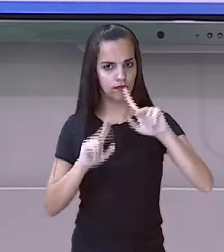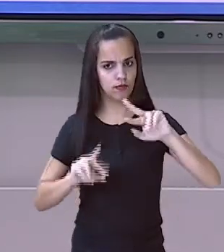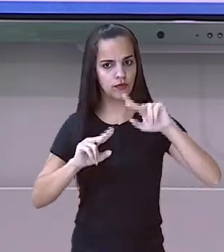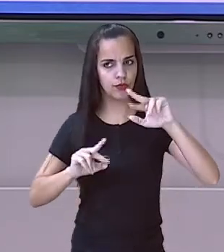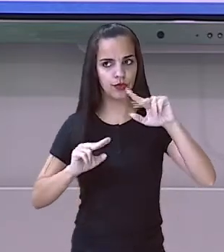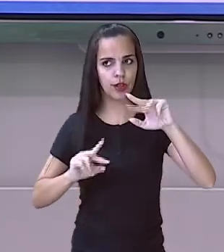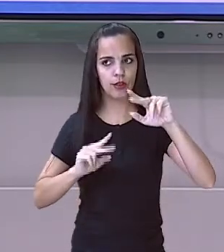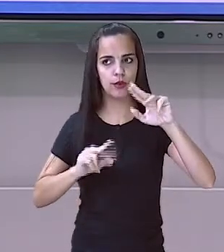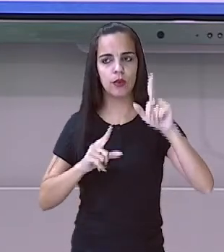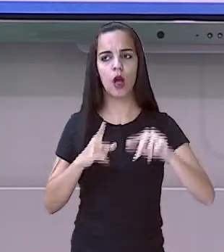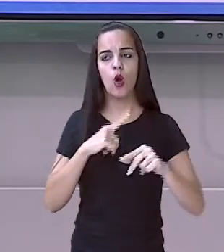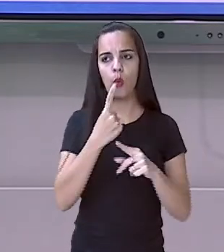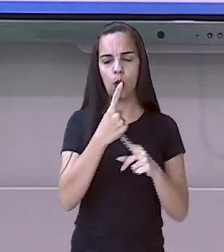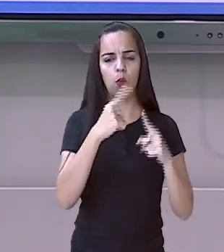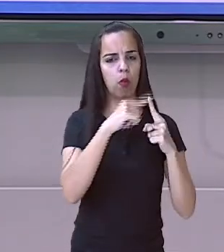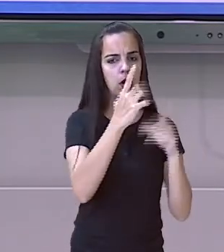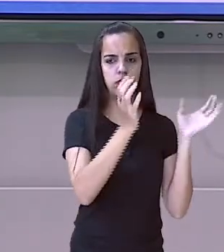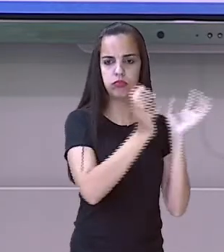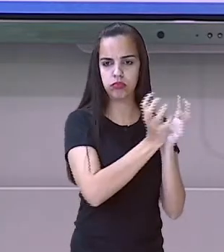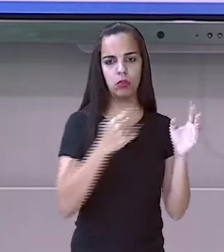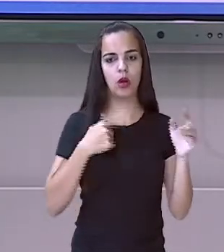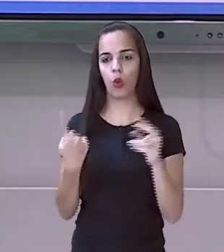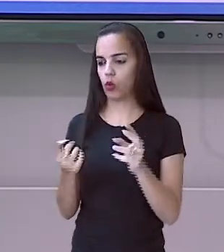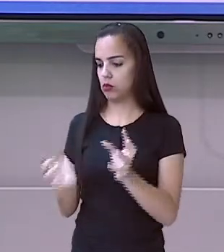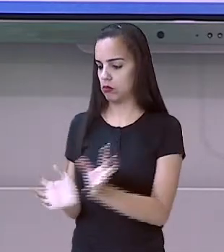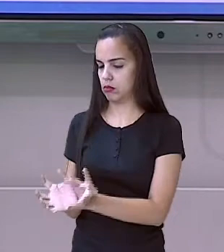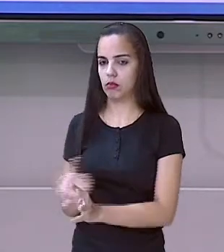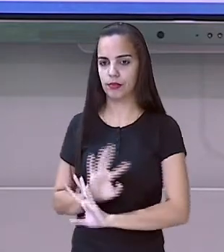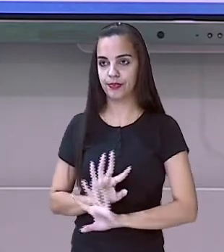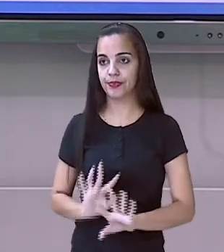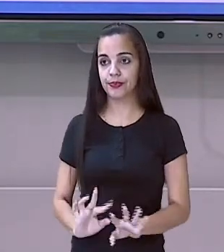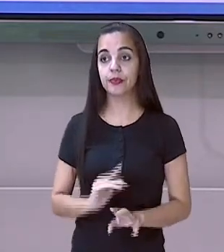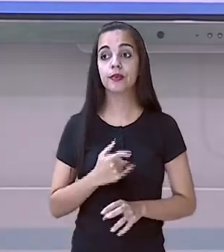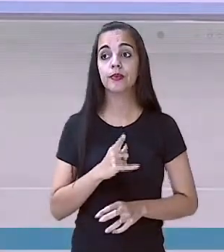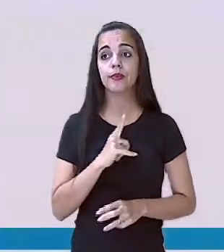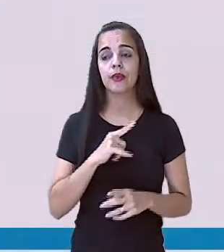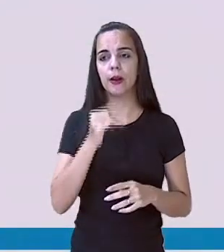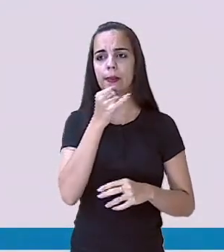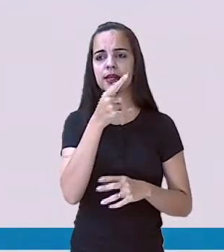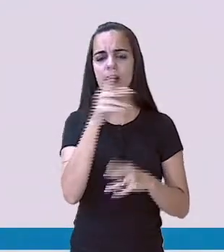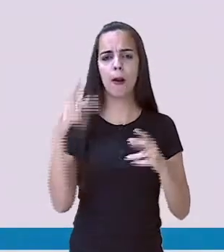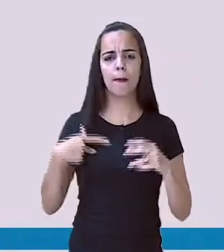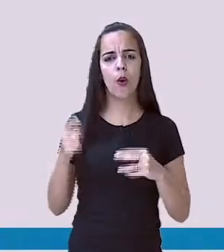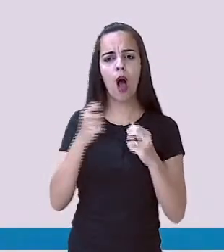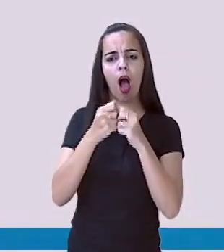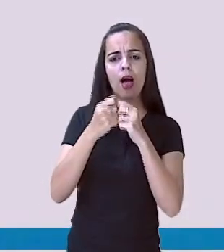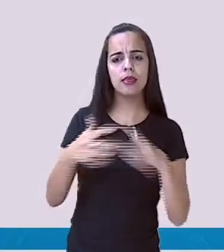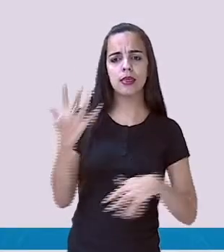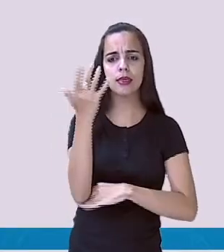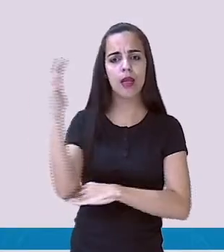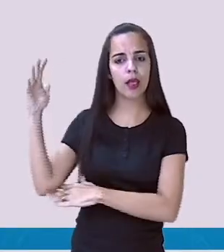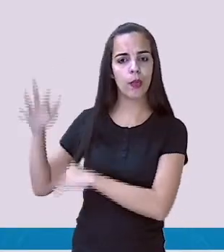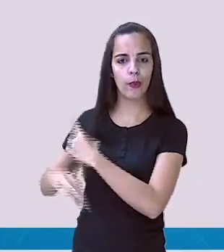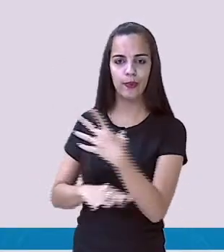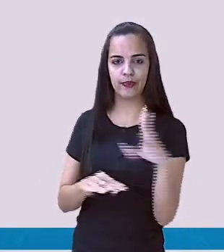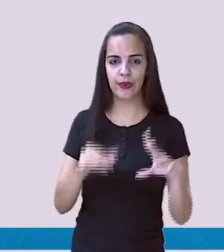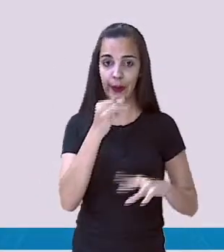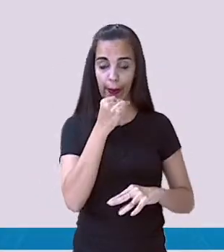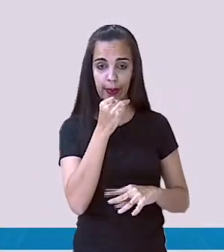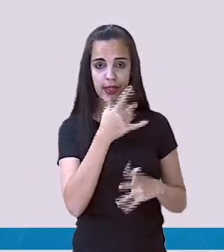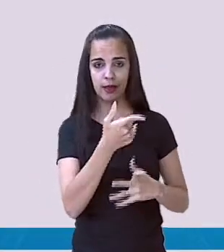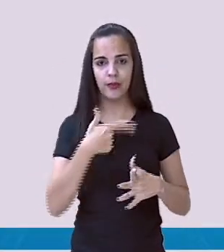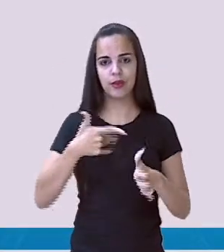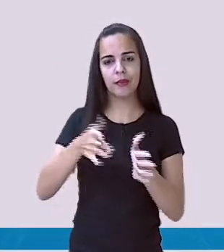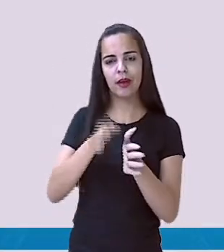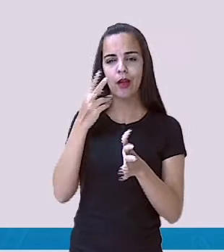muito grandes entre uma e outra. Então, a paisagem natural, a gente tem aí, se a gente olhar para